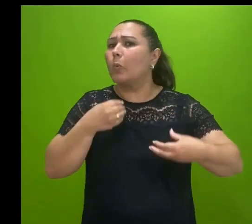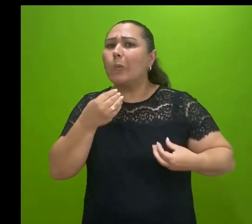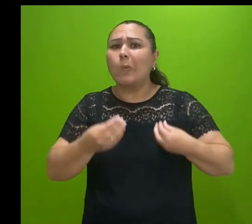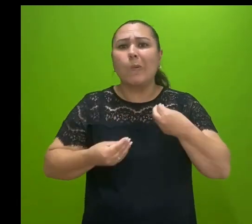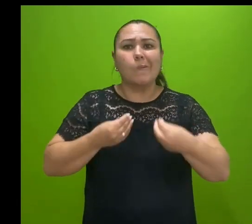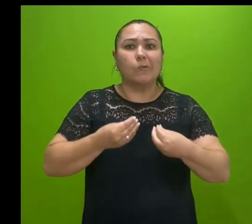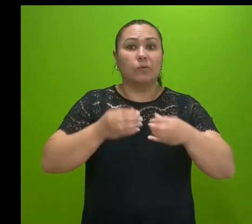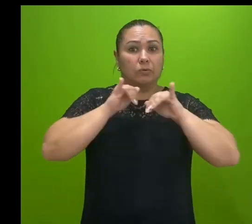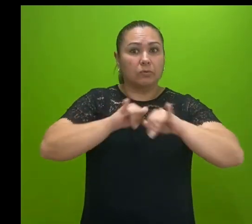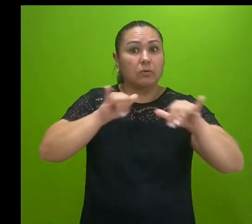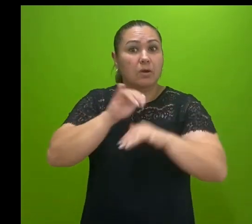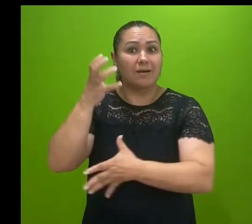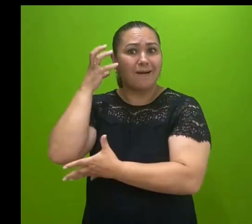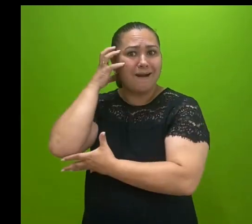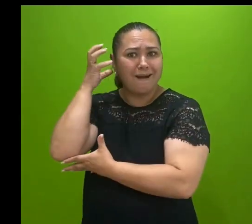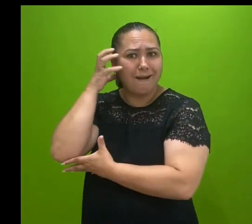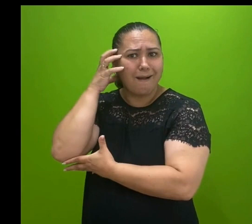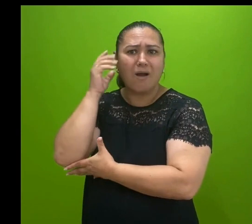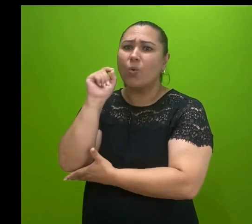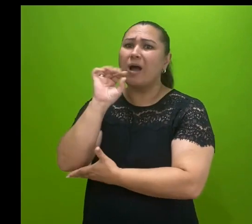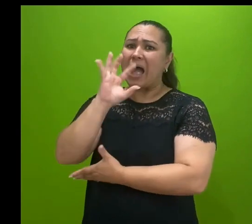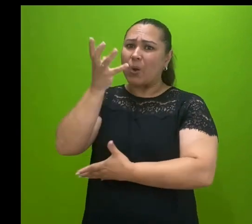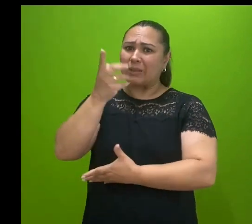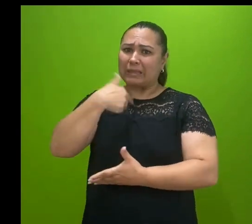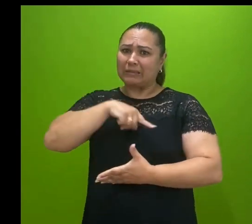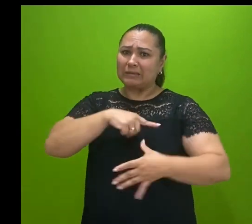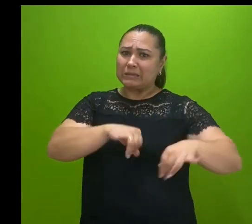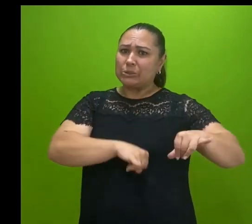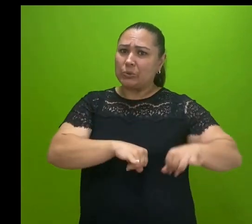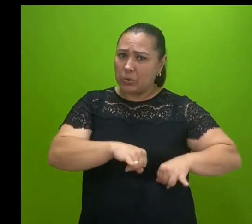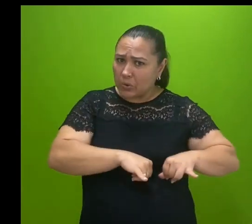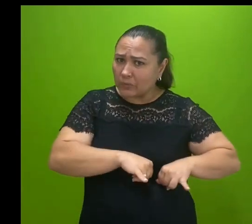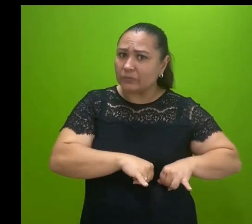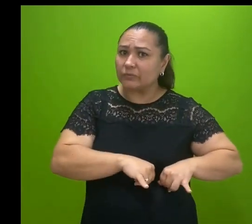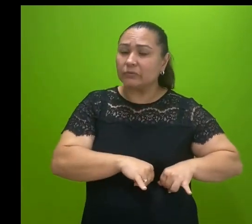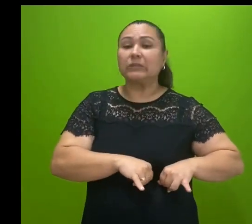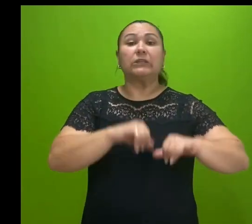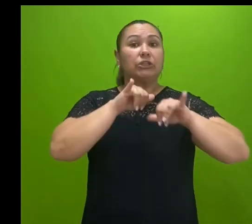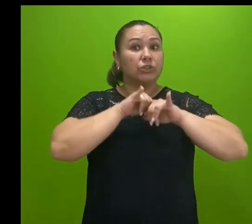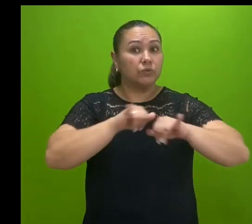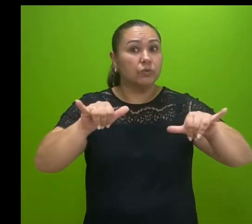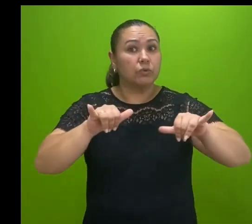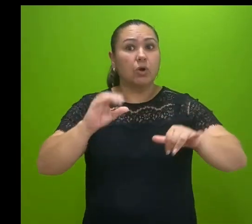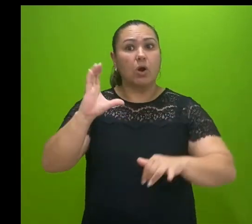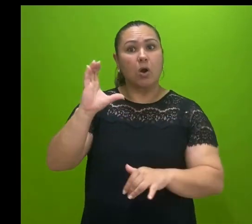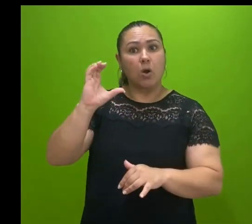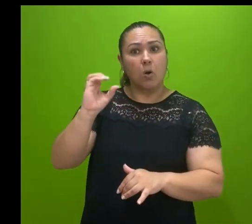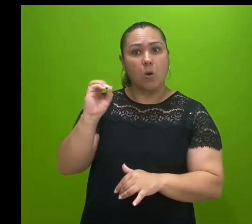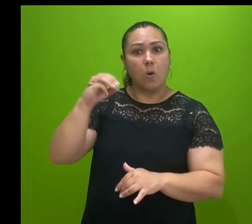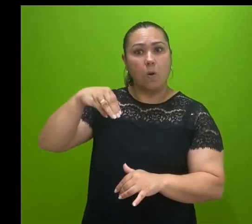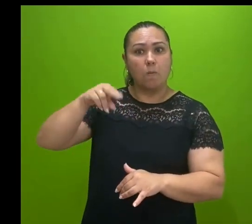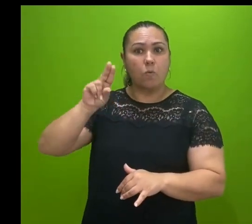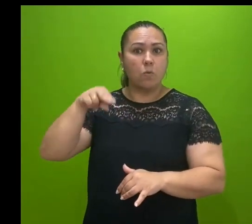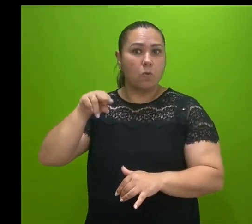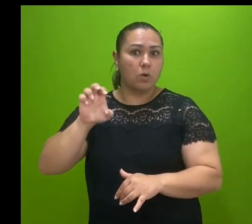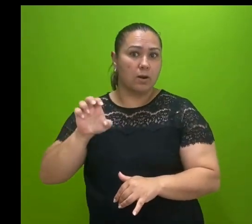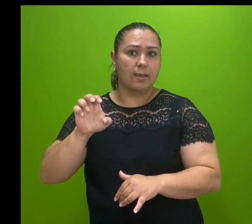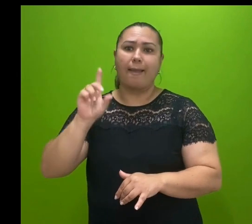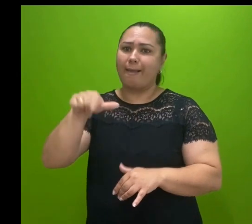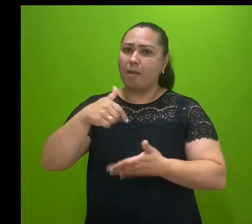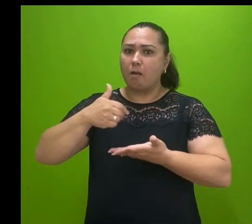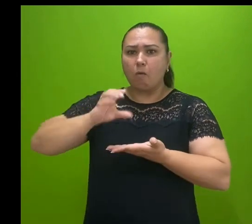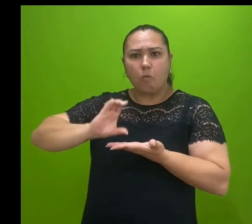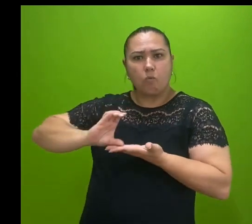para a imprensa, como divulgando na rádio o que aconteceu com a gente, divulgando